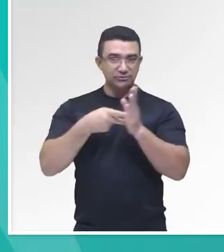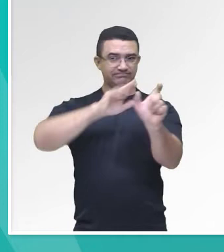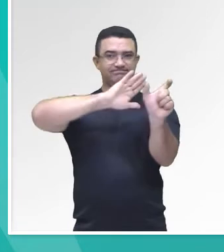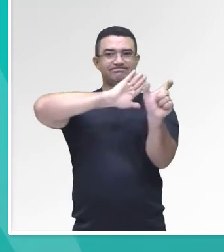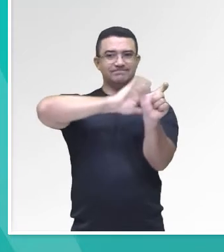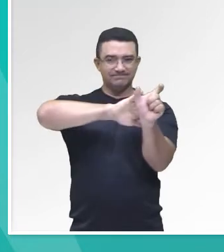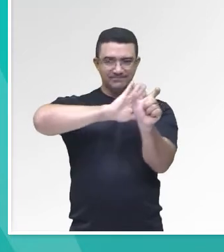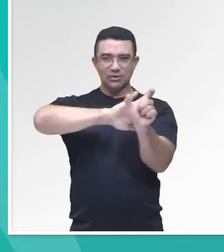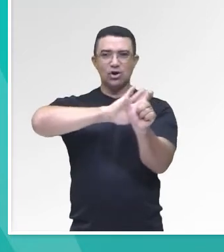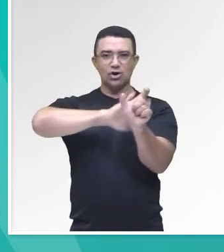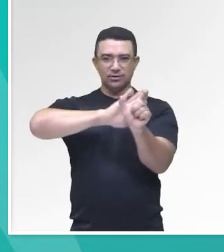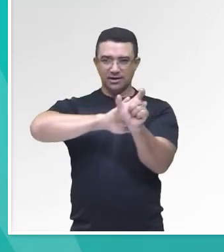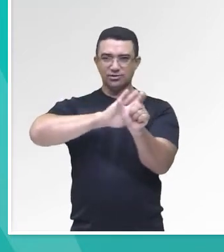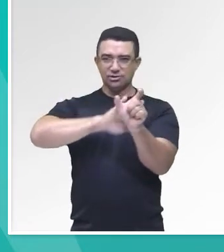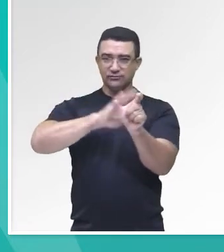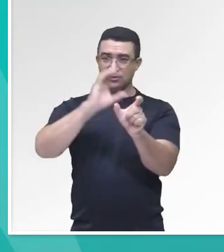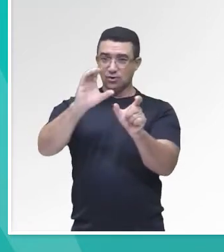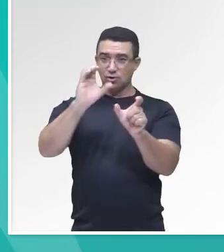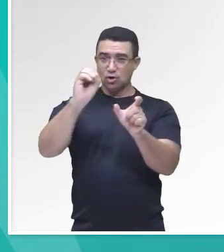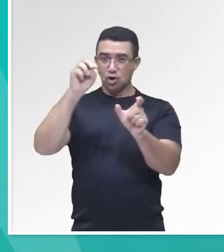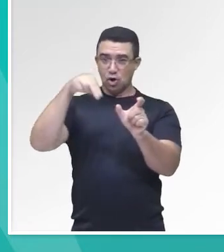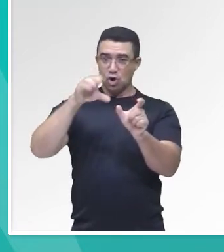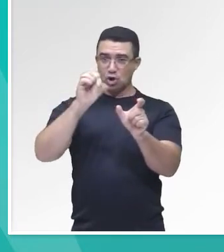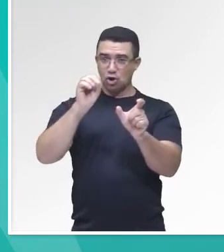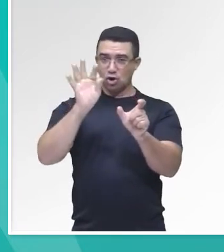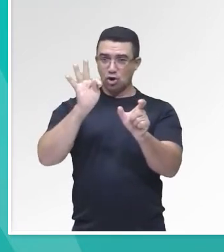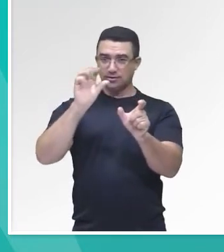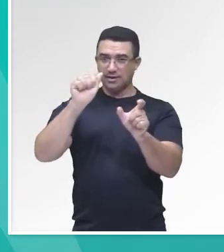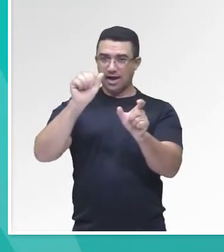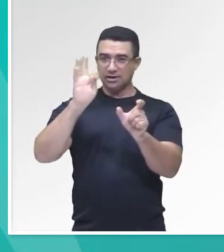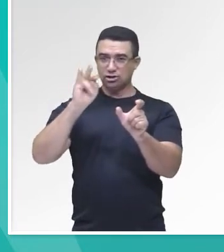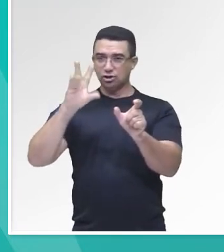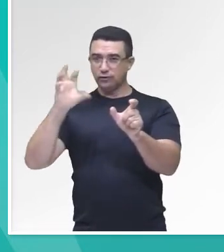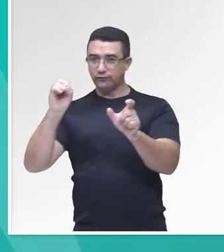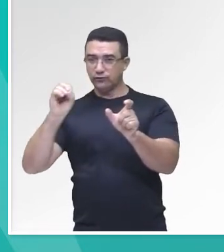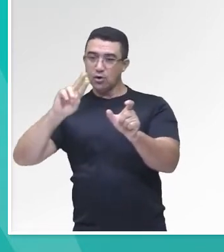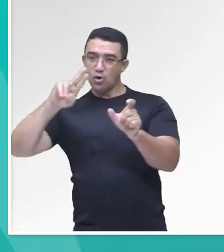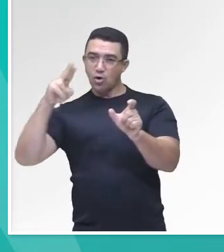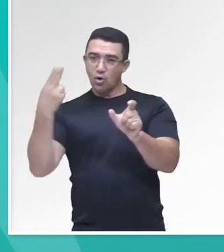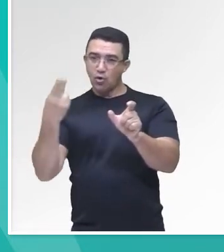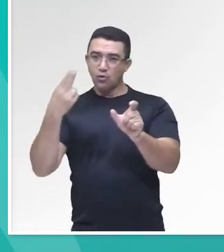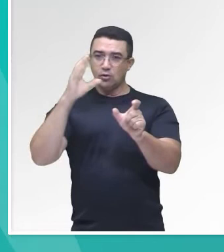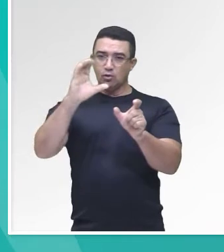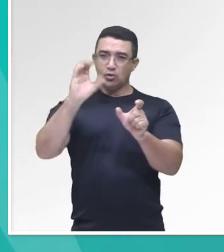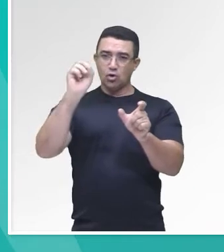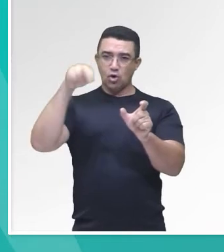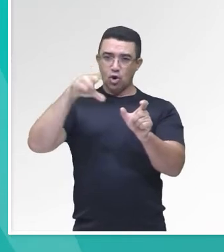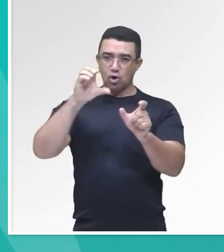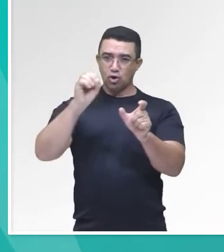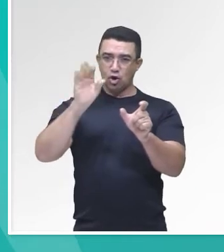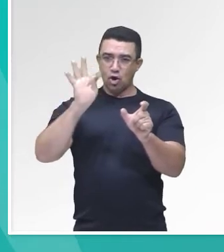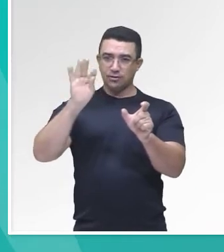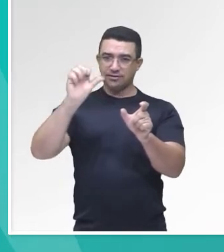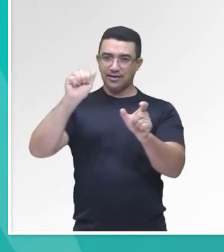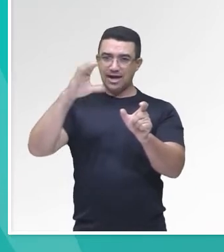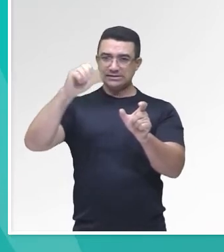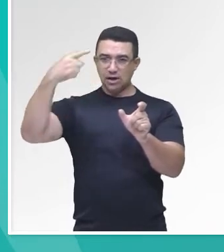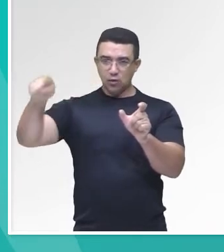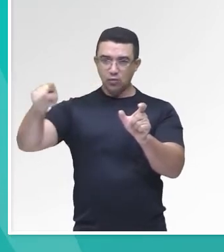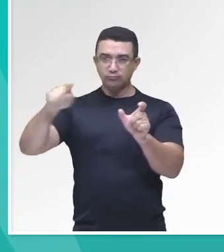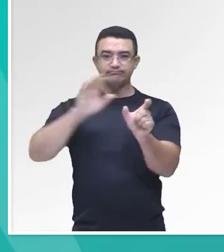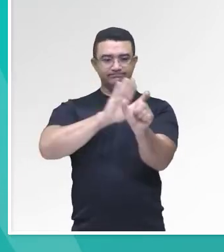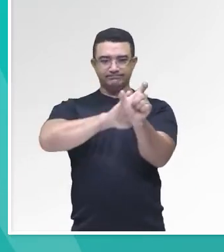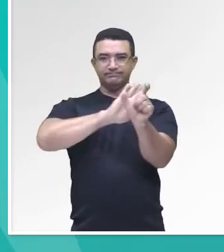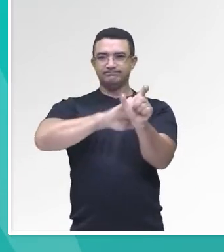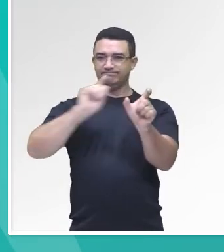conotativo, né? Deu para vocês perceberem a diferença quando a gente usa a palavra gato no sentido real do que ele